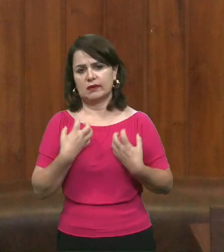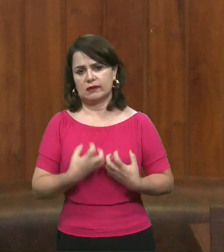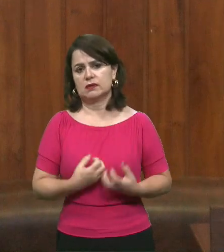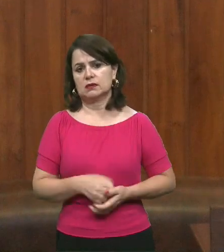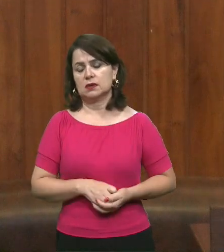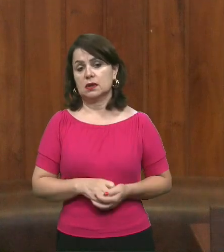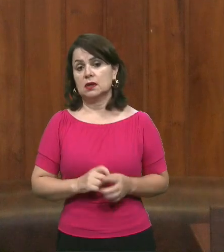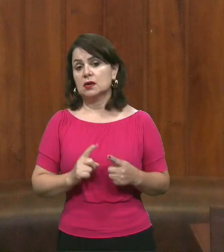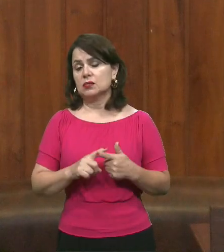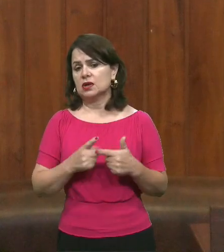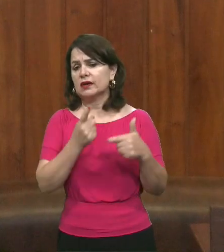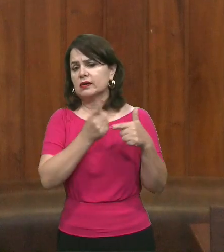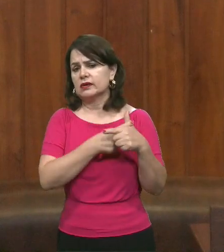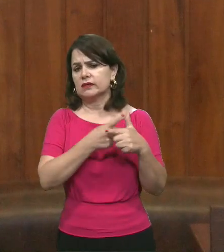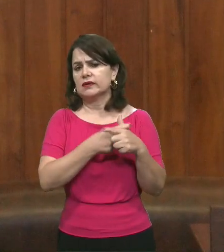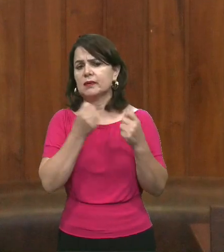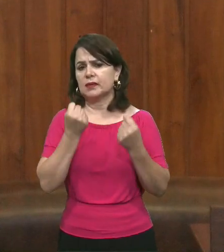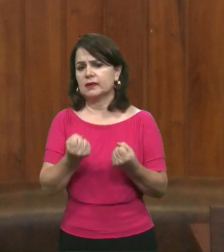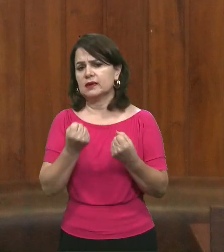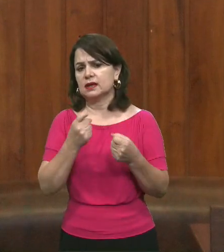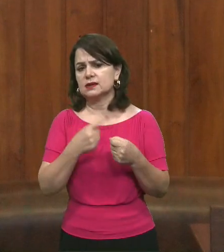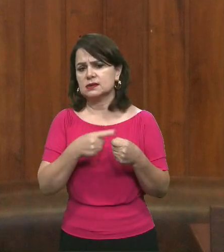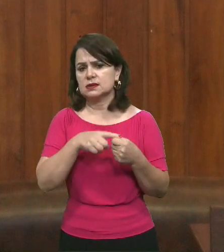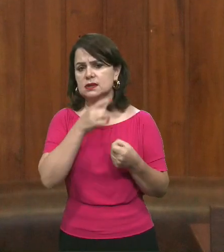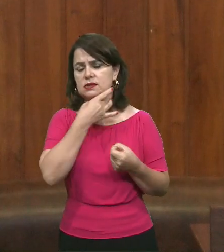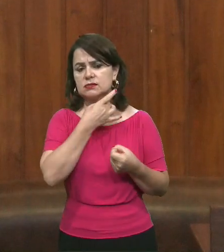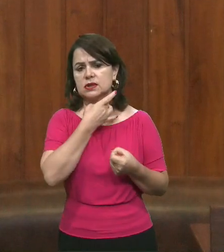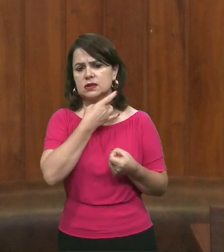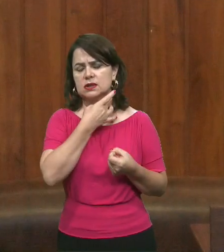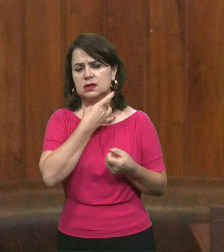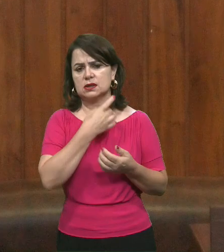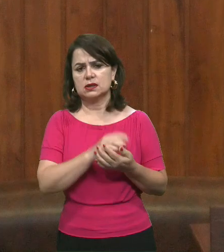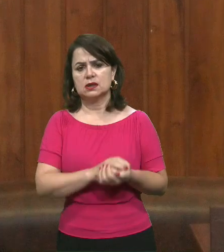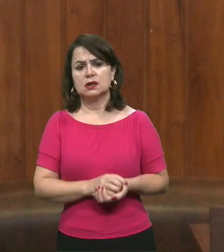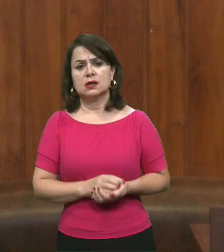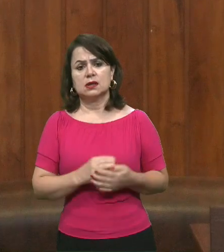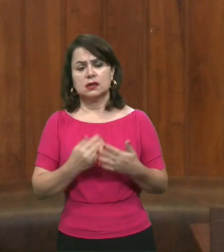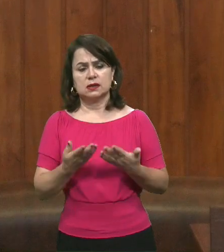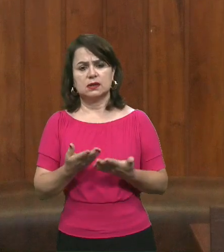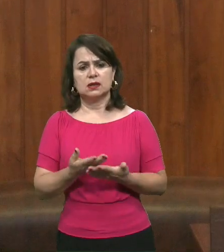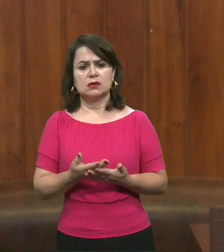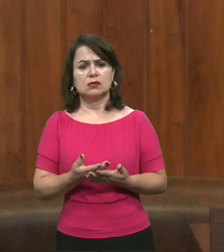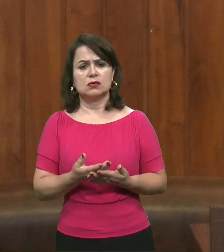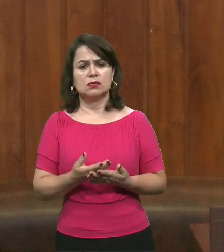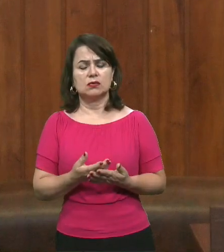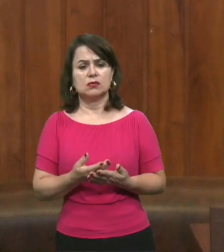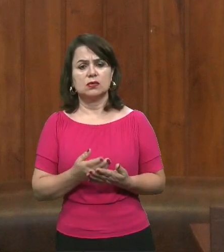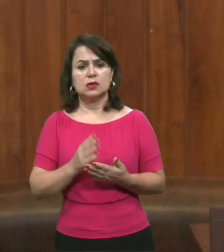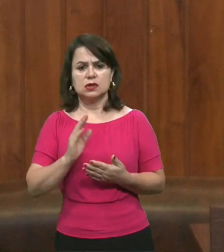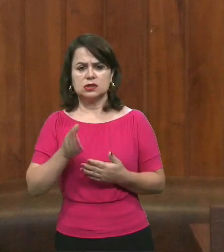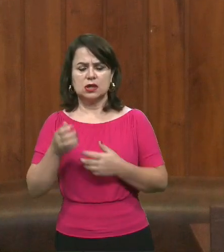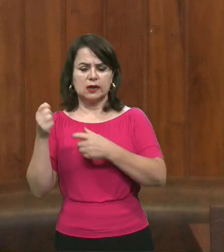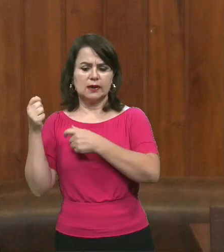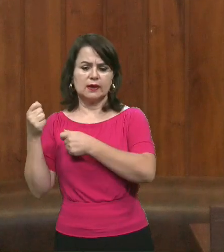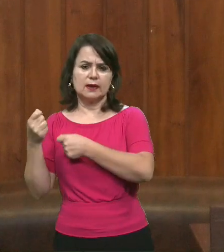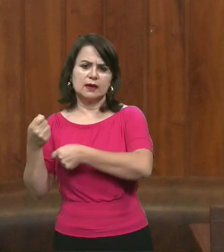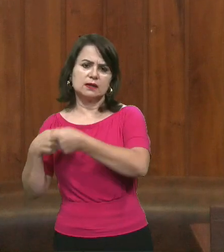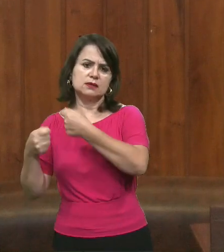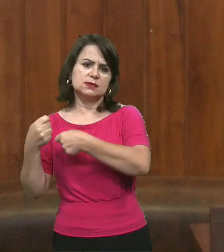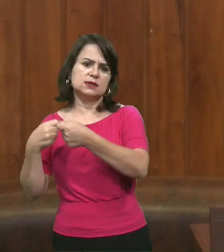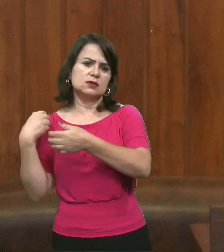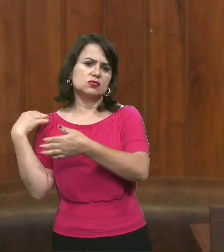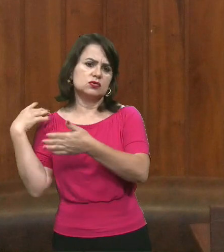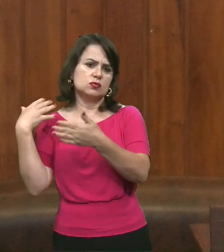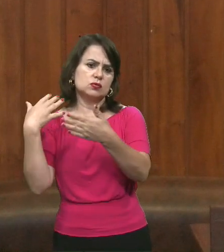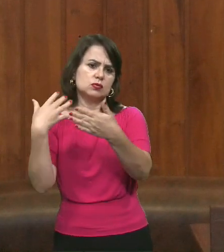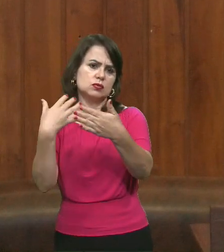quando ele pegou, né, de algumas centenas de milhões, veio de gestões anteriores,